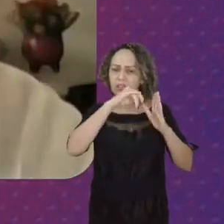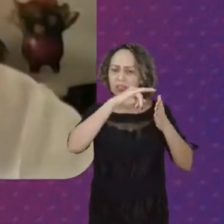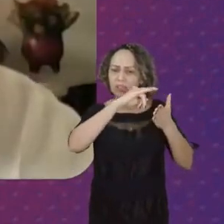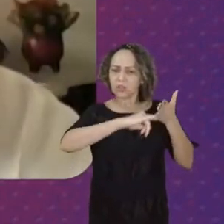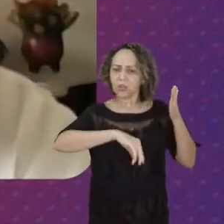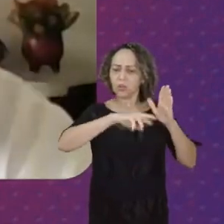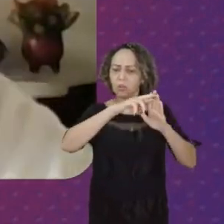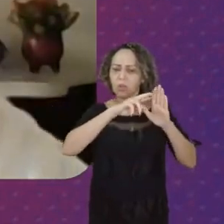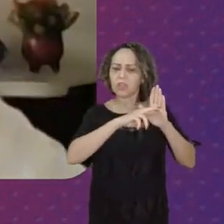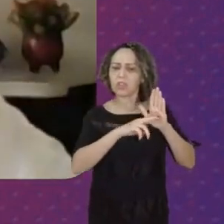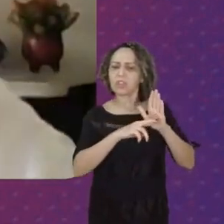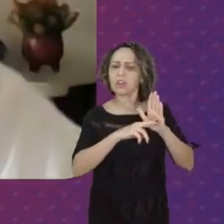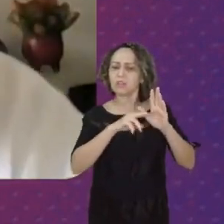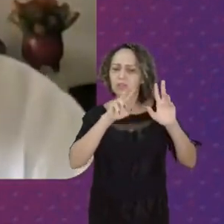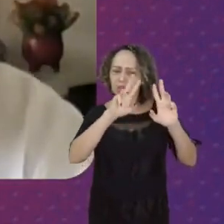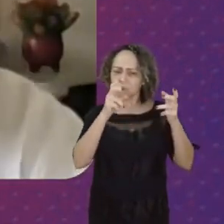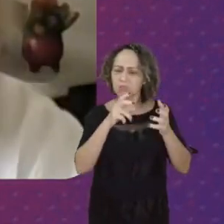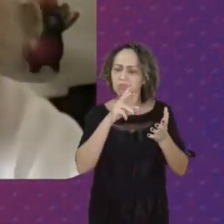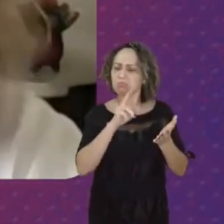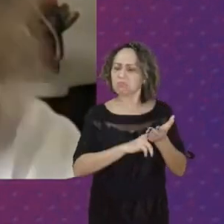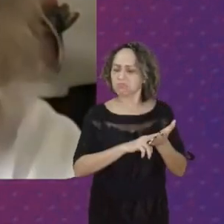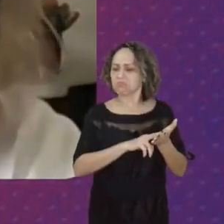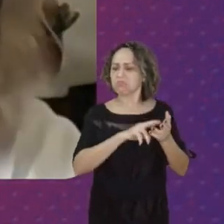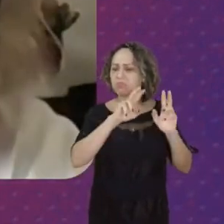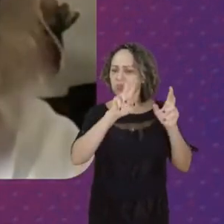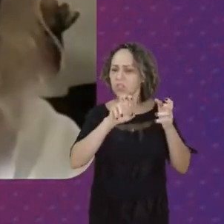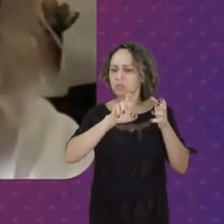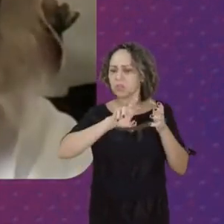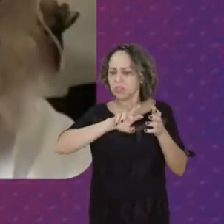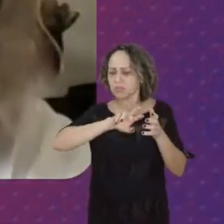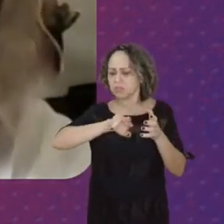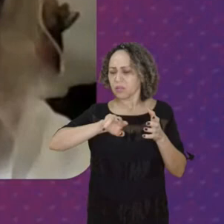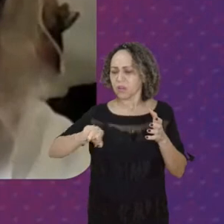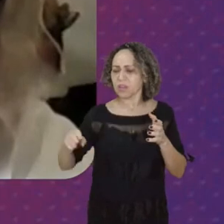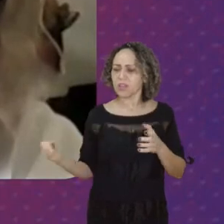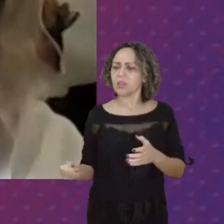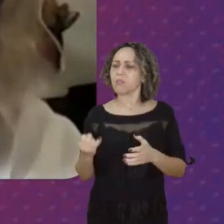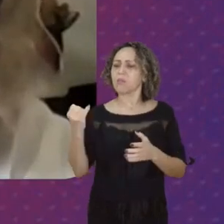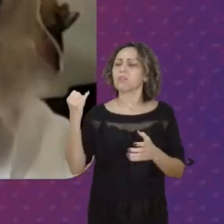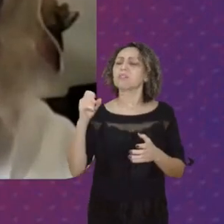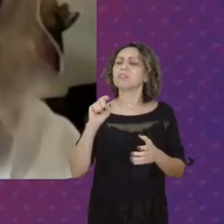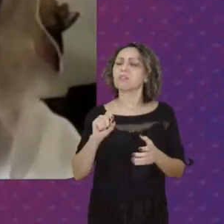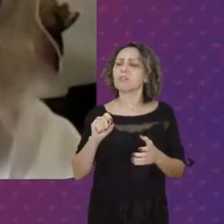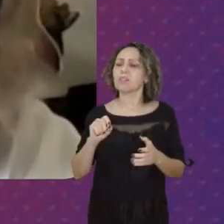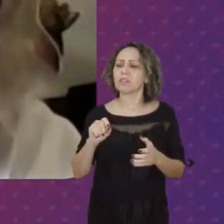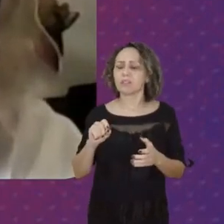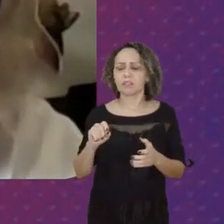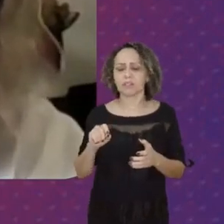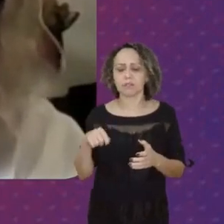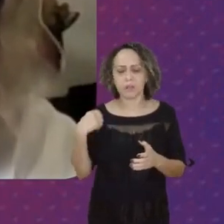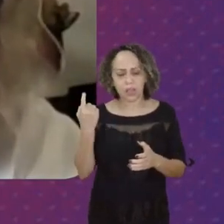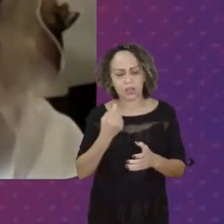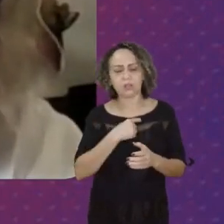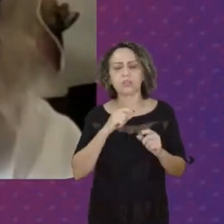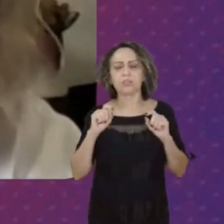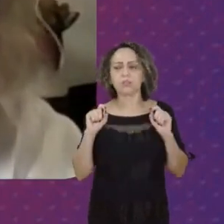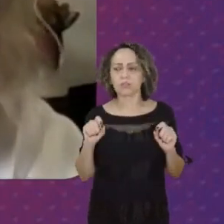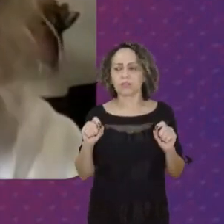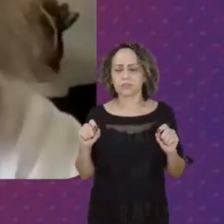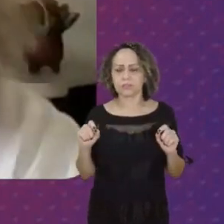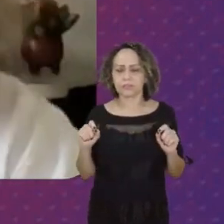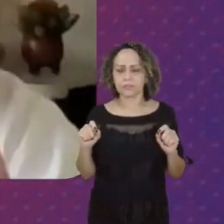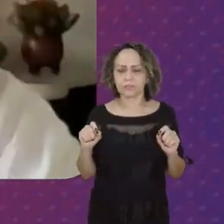essa bandeira, entre outras bandeiras importantes, para a gente é um motivo também